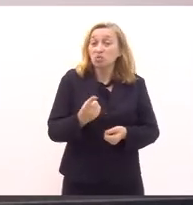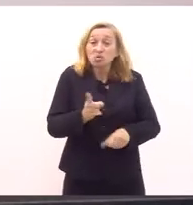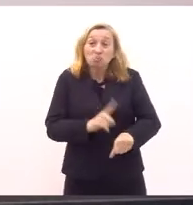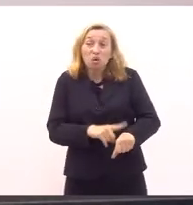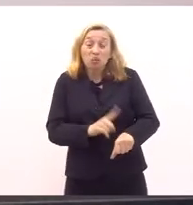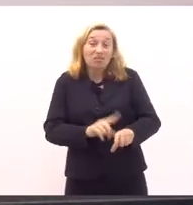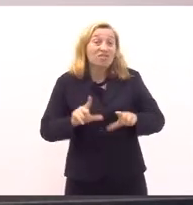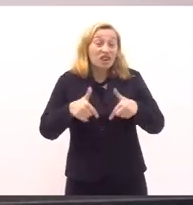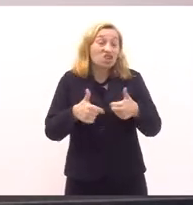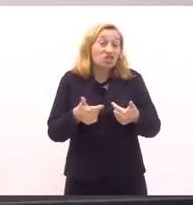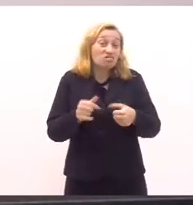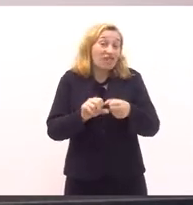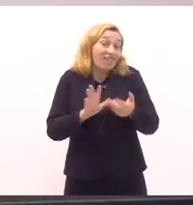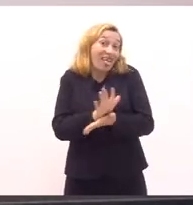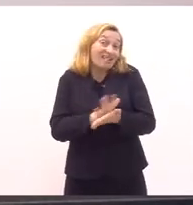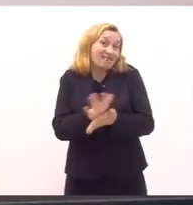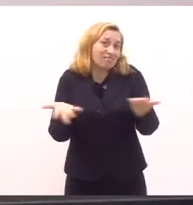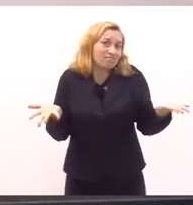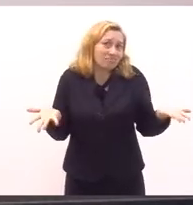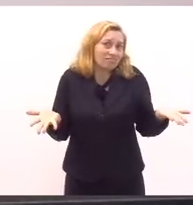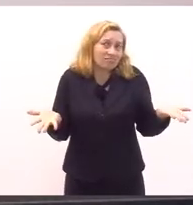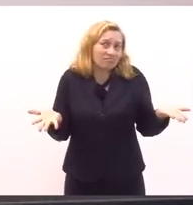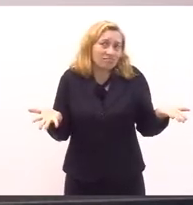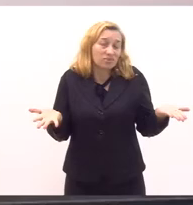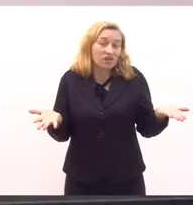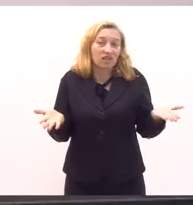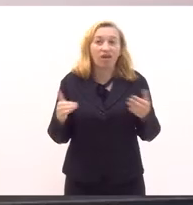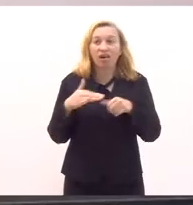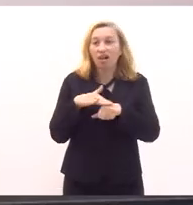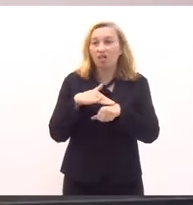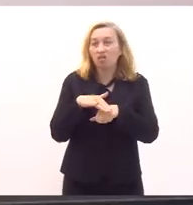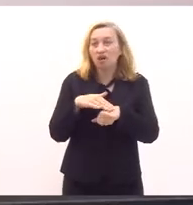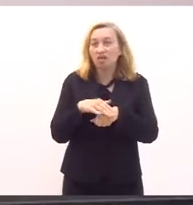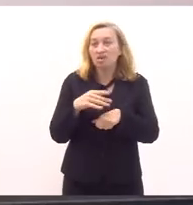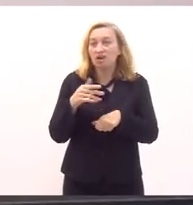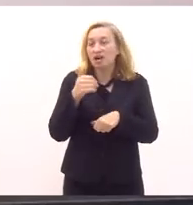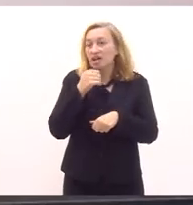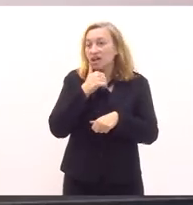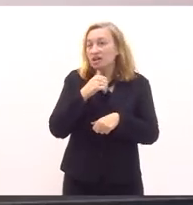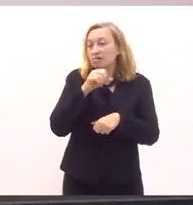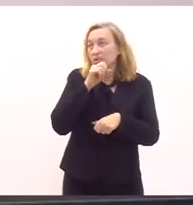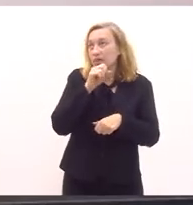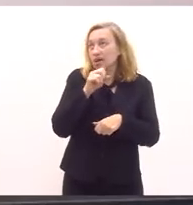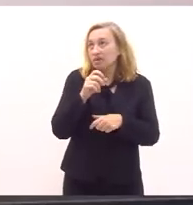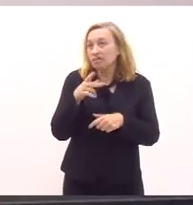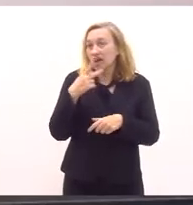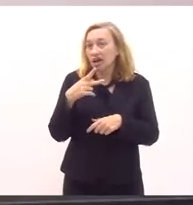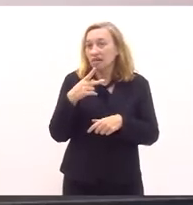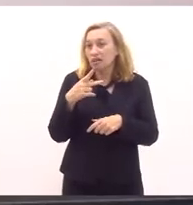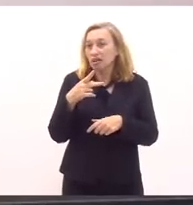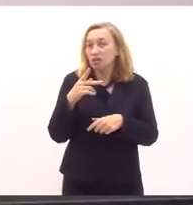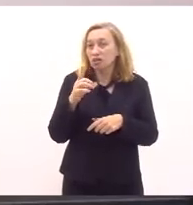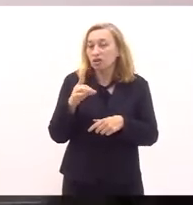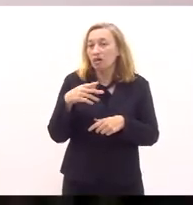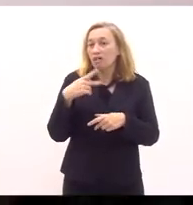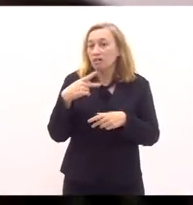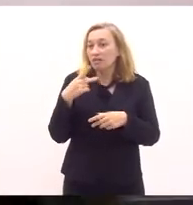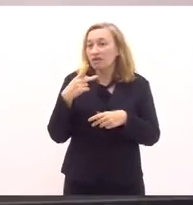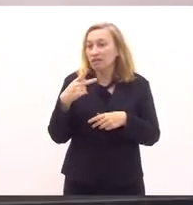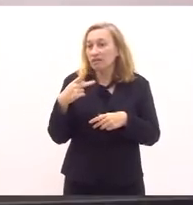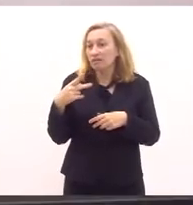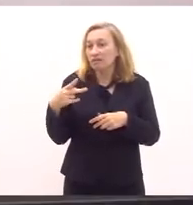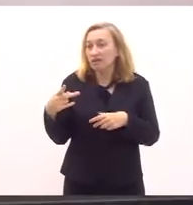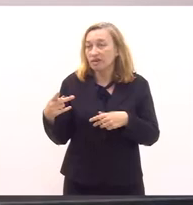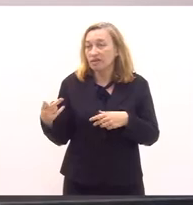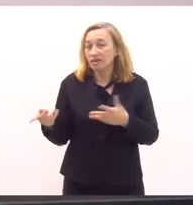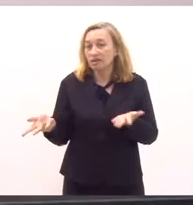contas não atende. Não atende. Fica aquela conversa de que mamãe dizia de cerca a Lourenço. Não sei nem o significado, mas a mamãe